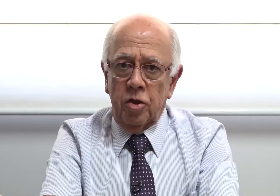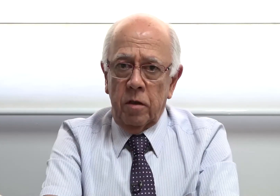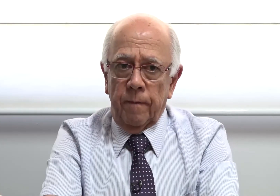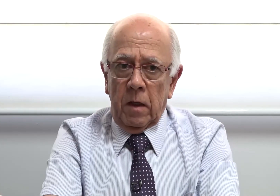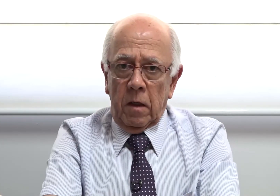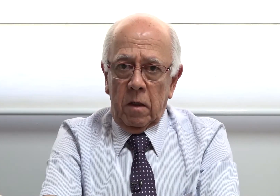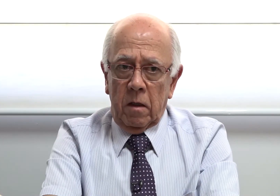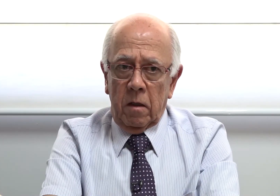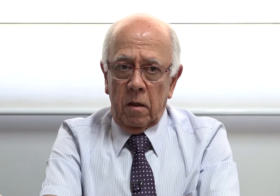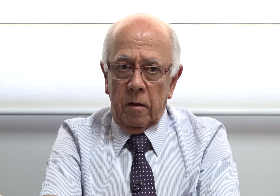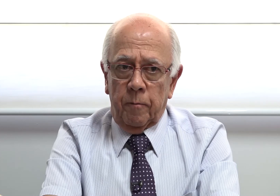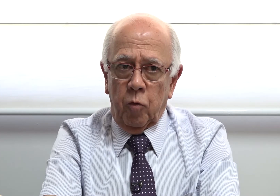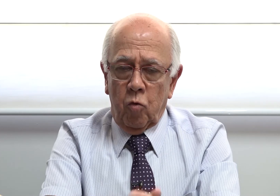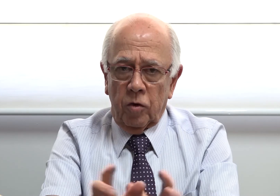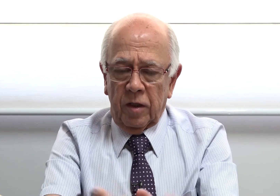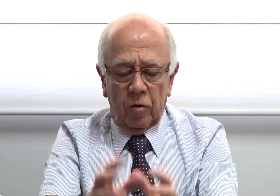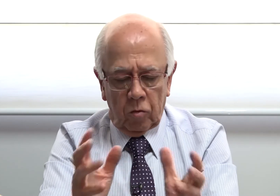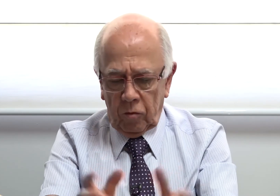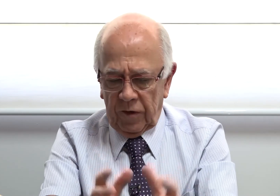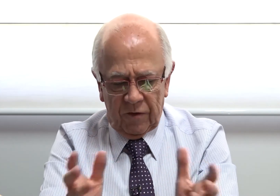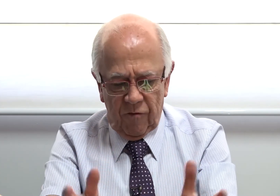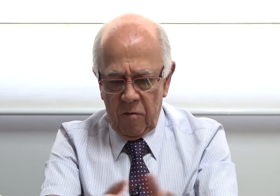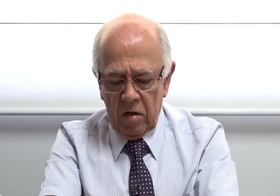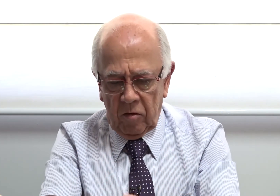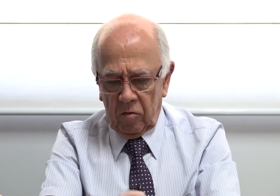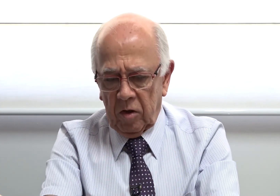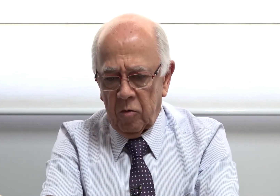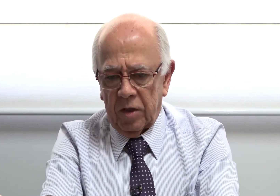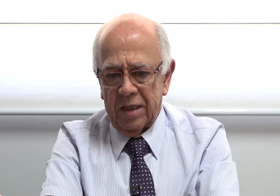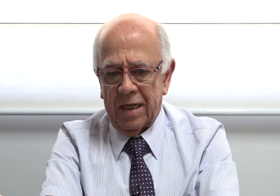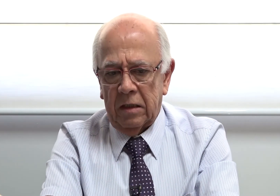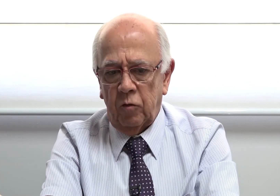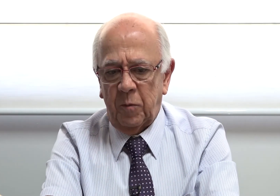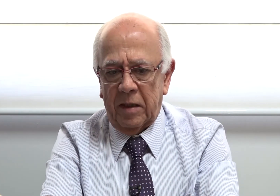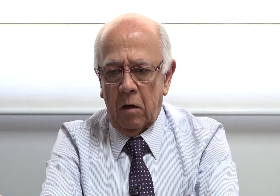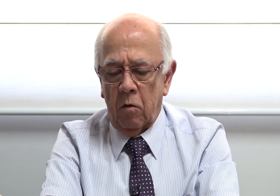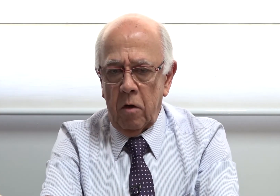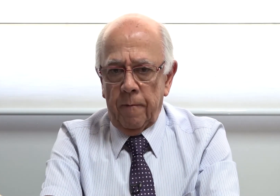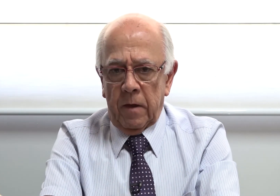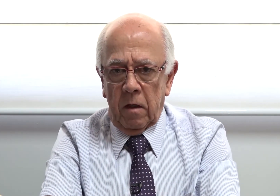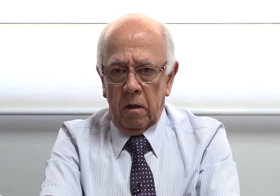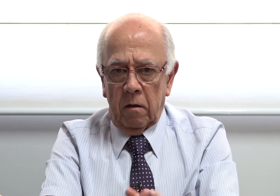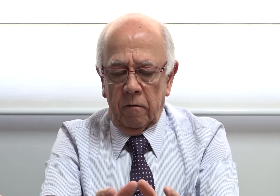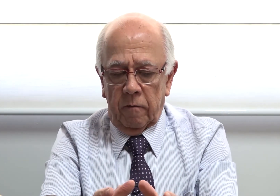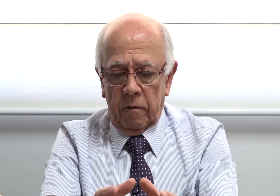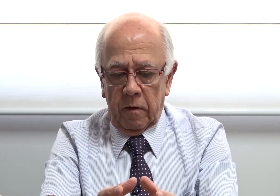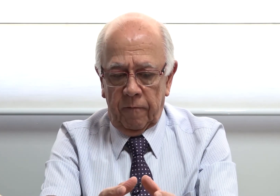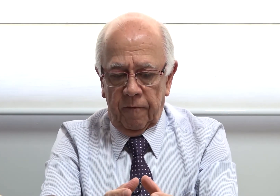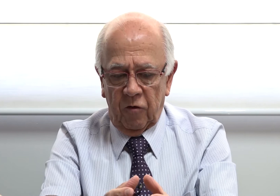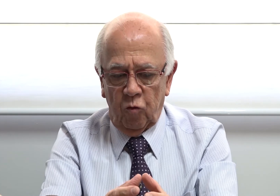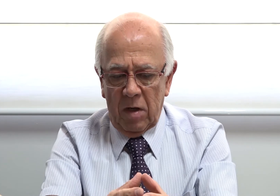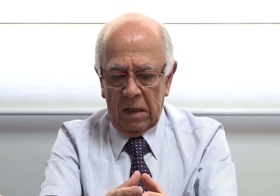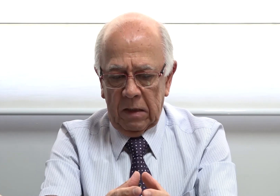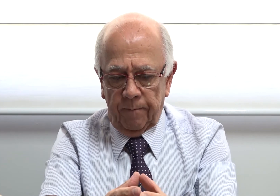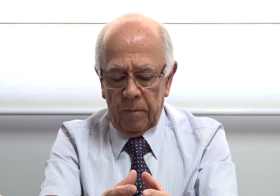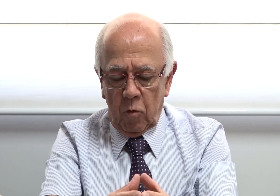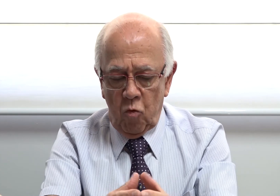Catarina. Hoje, por conta de todo o desenvolvimento e toda a modernidade, o hospital